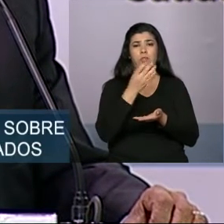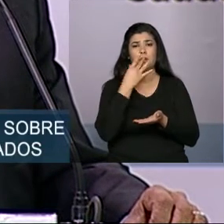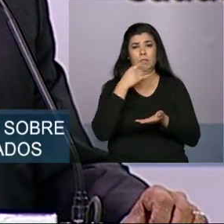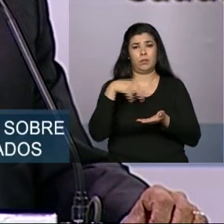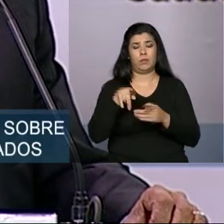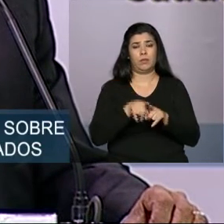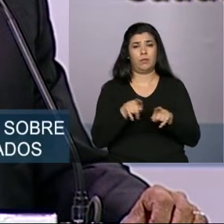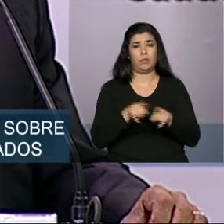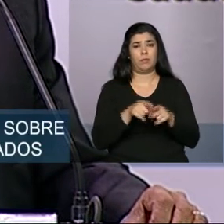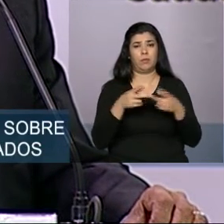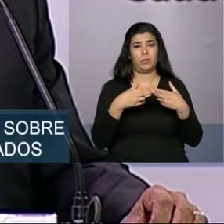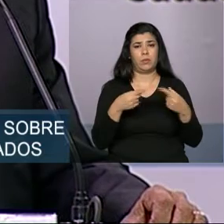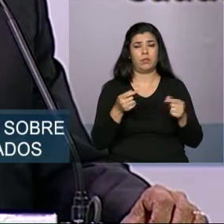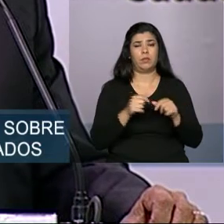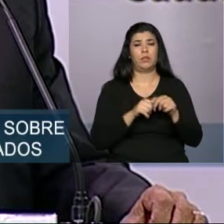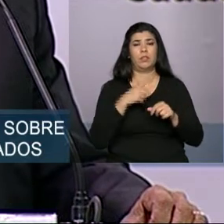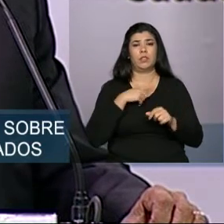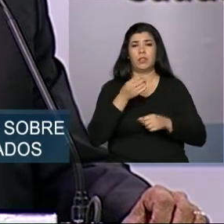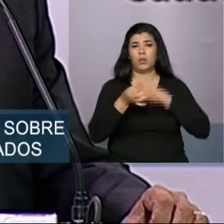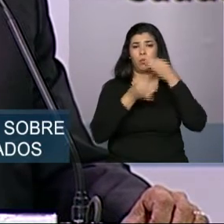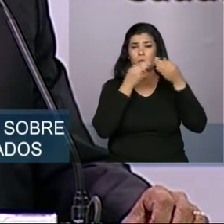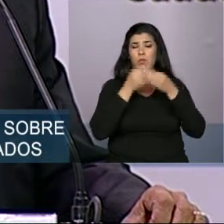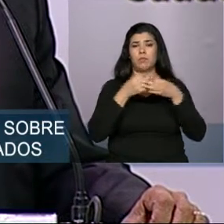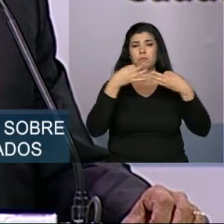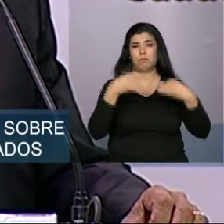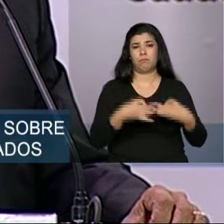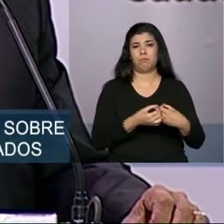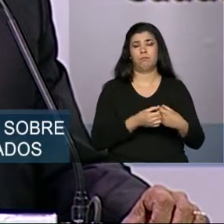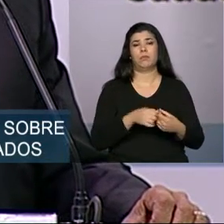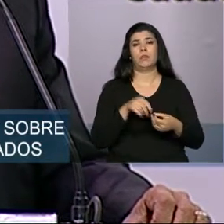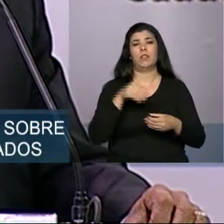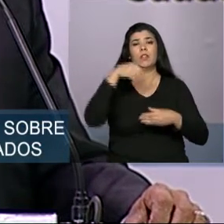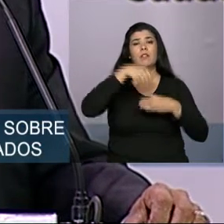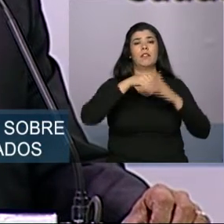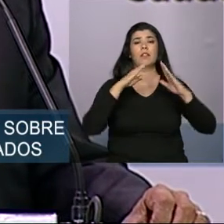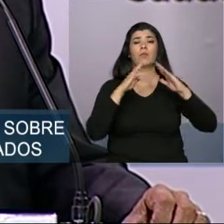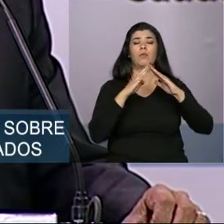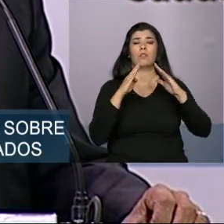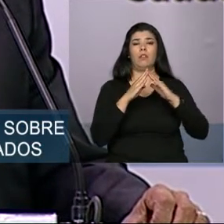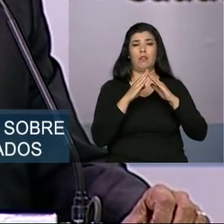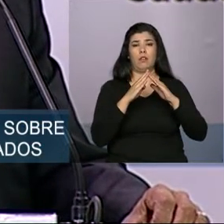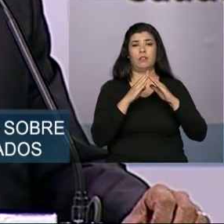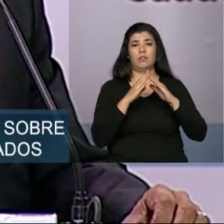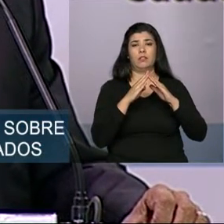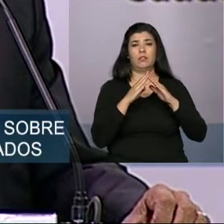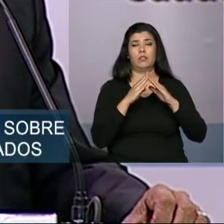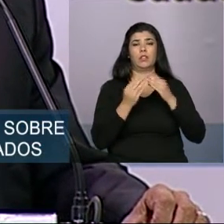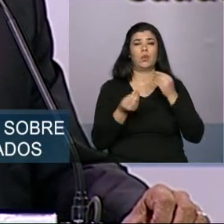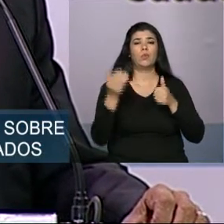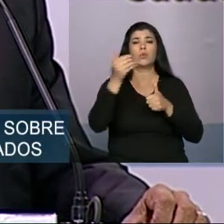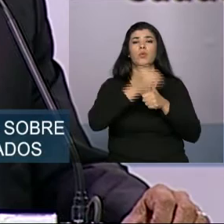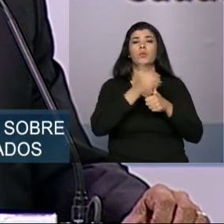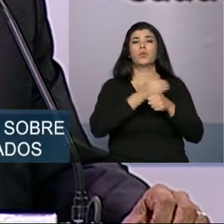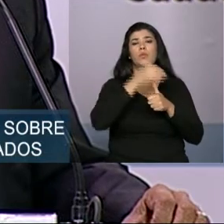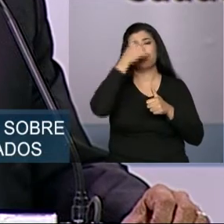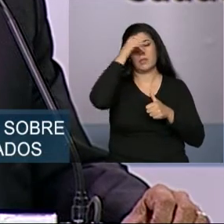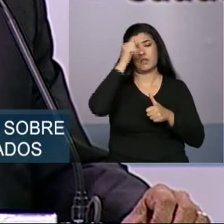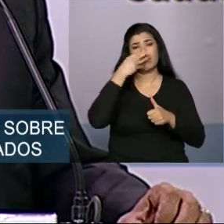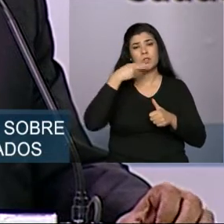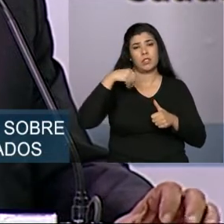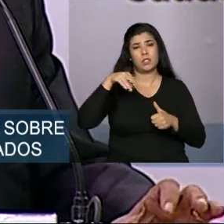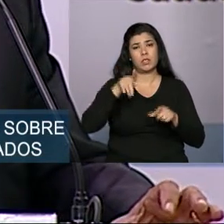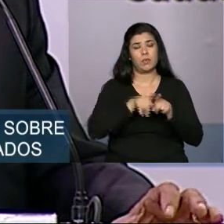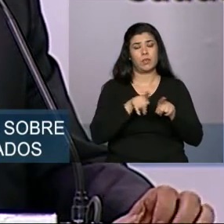condições para que haja alternativas para consumo doméstico. Ao nós desenvolvermos fornecedores de sal,